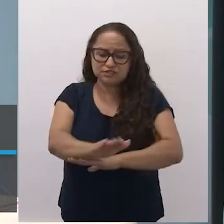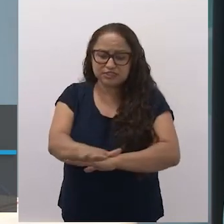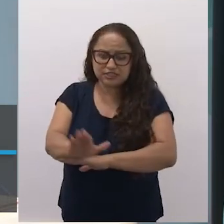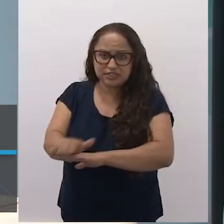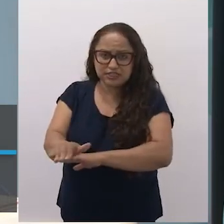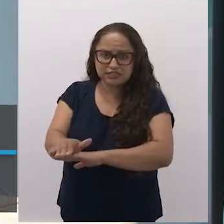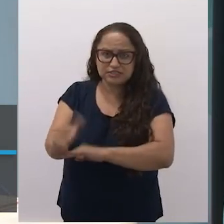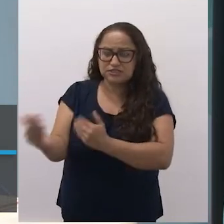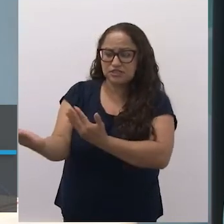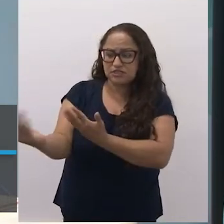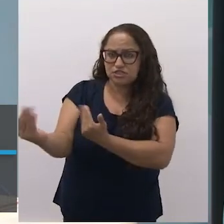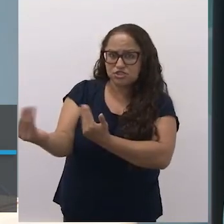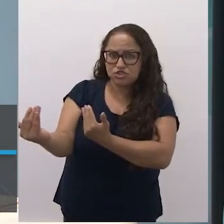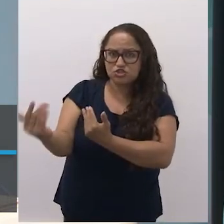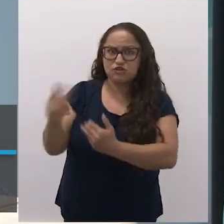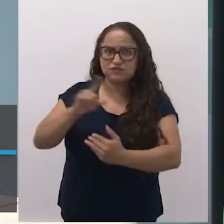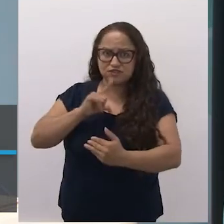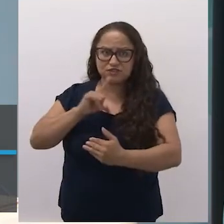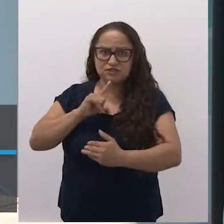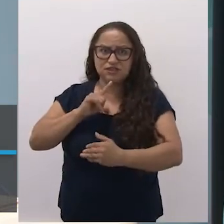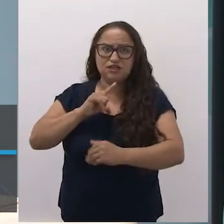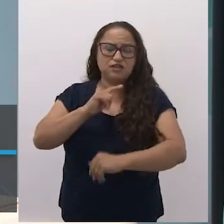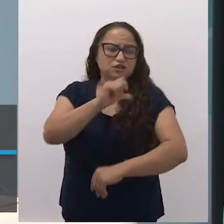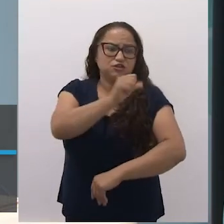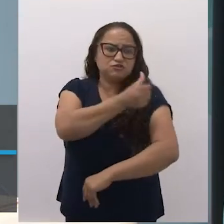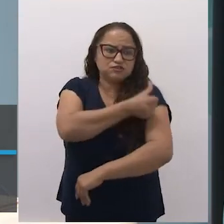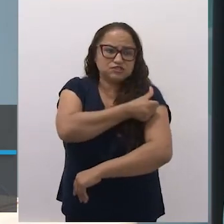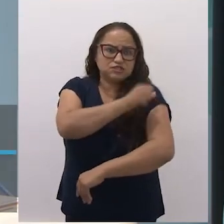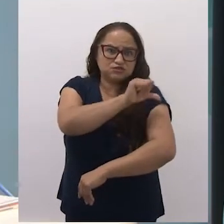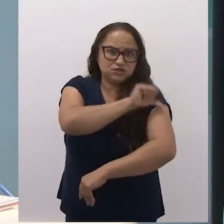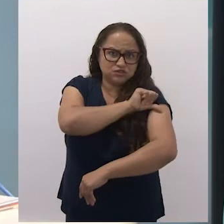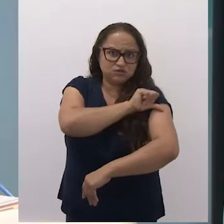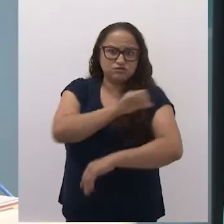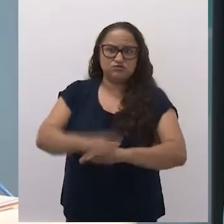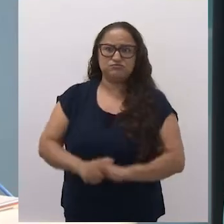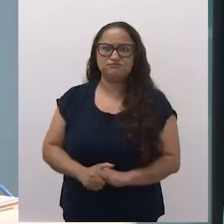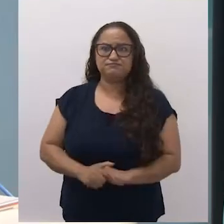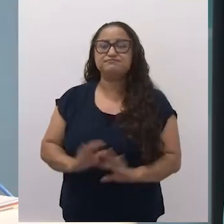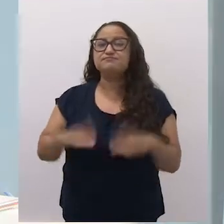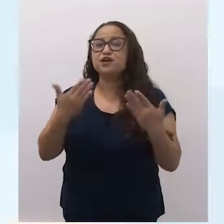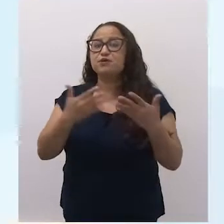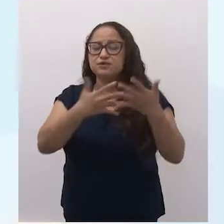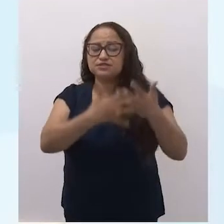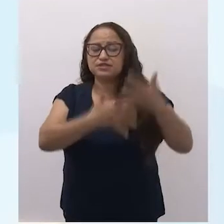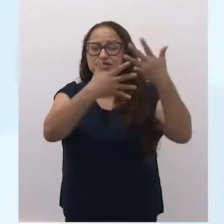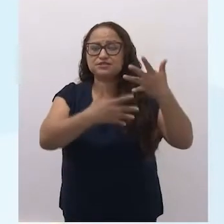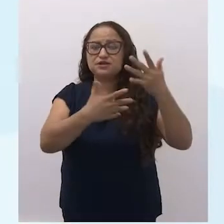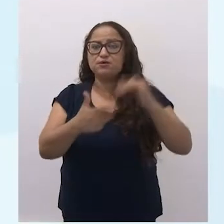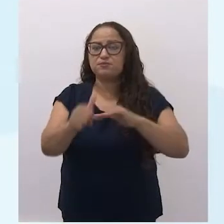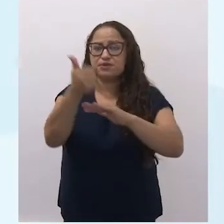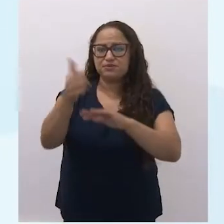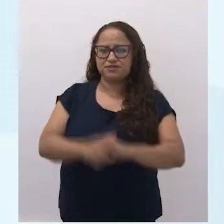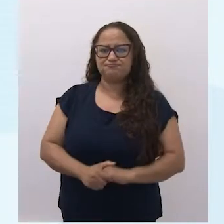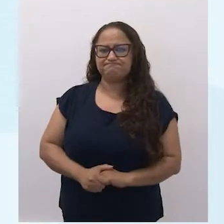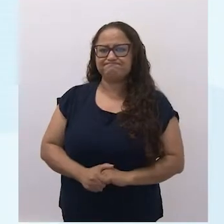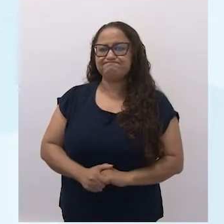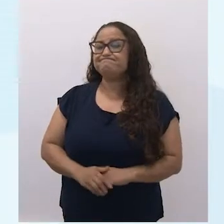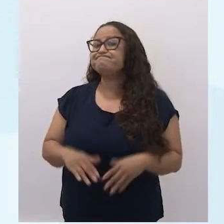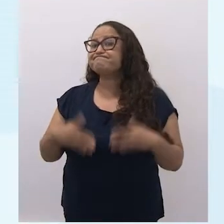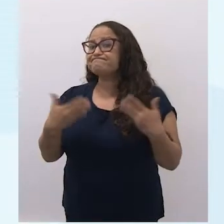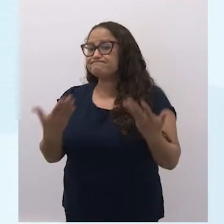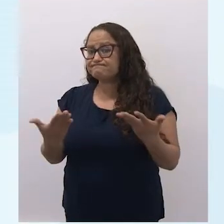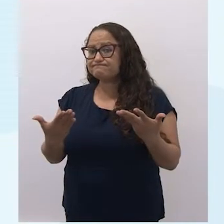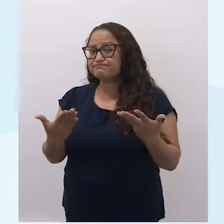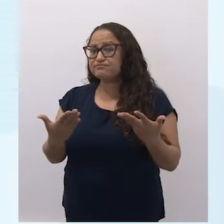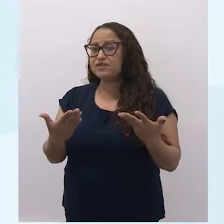anos finais. Tudo bem? Então, vamos começar com a primeira interação de hoje. Professores,